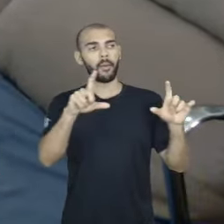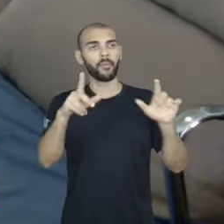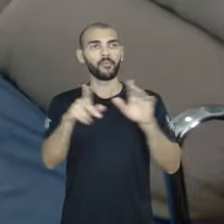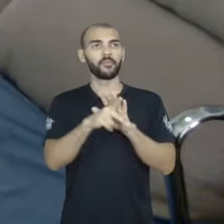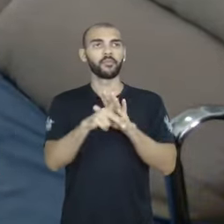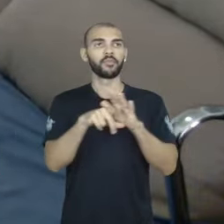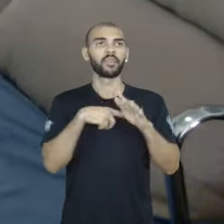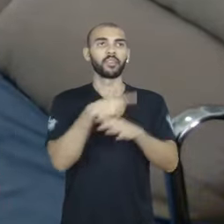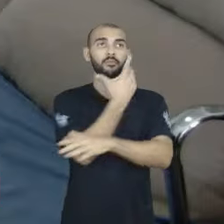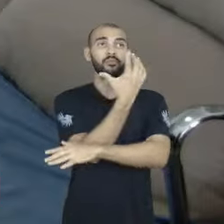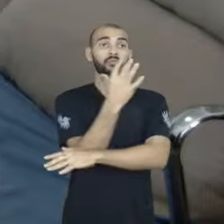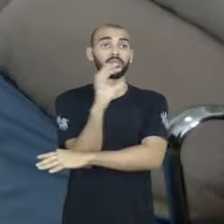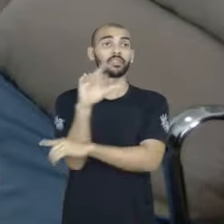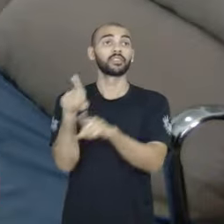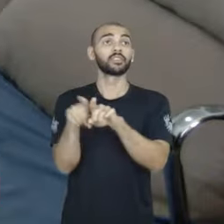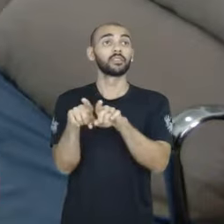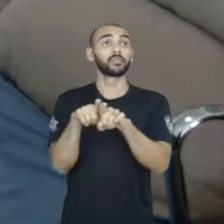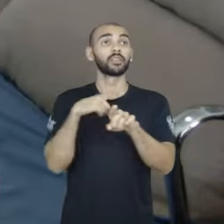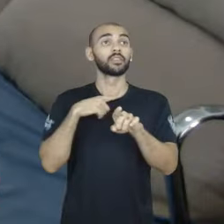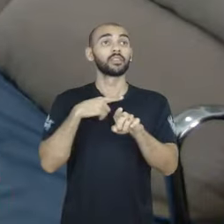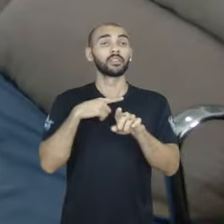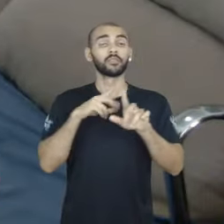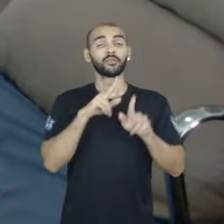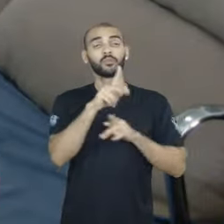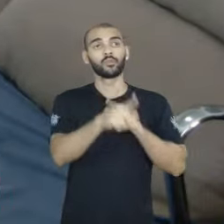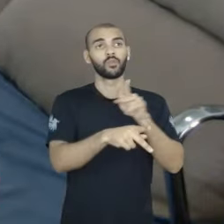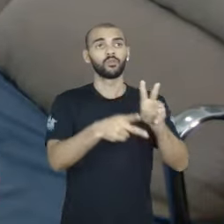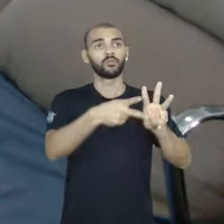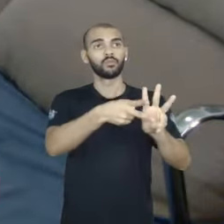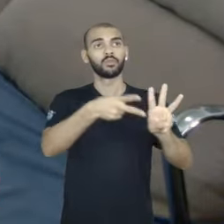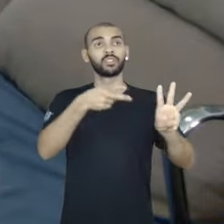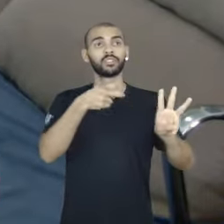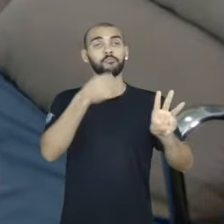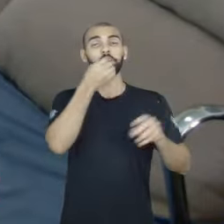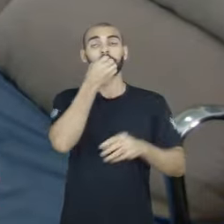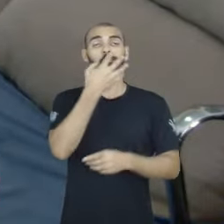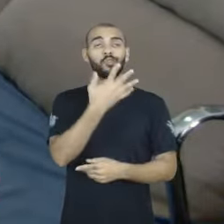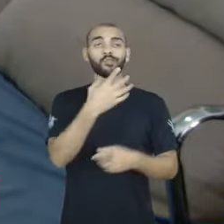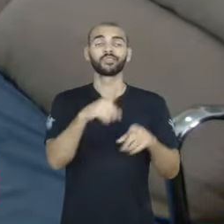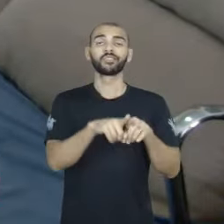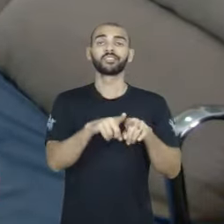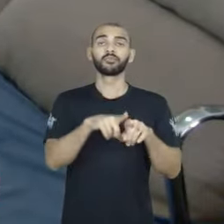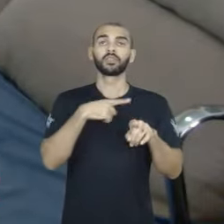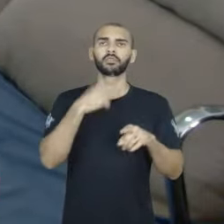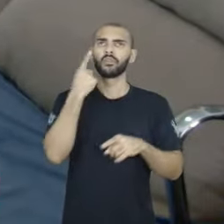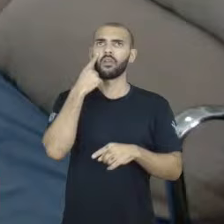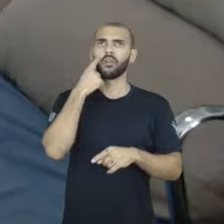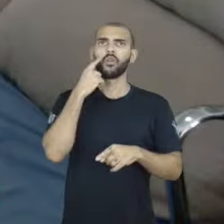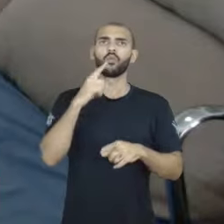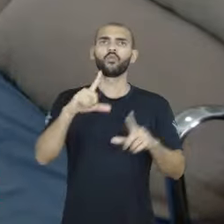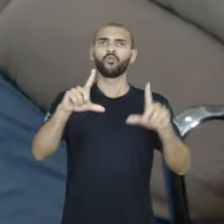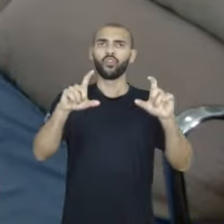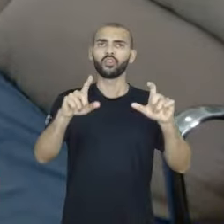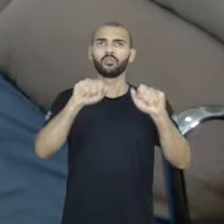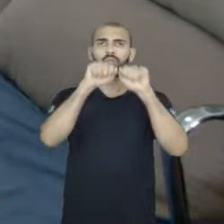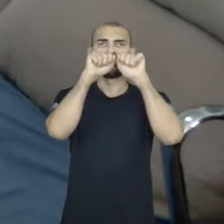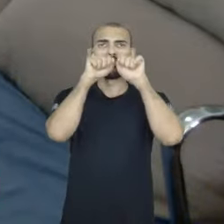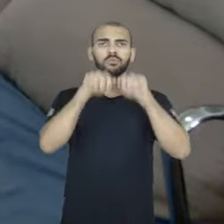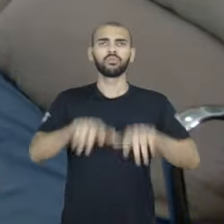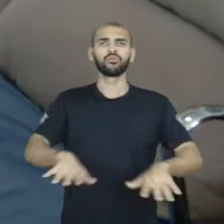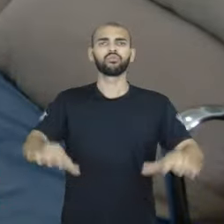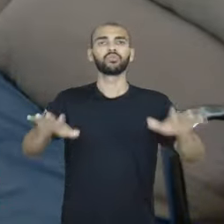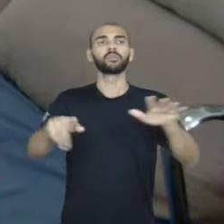e dos povos indígenas. Então, isso repercutiu muito bem, essa foto circulou em vários outros veículos da grande